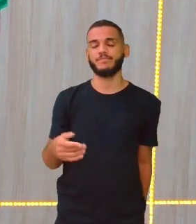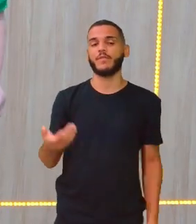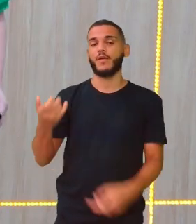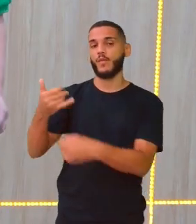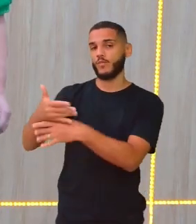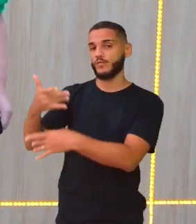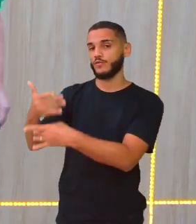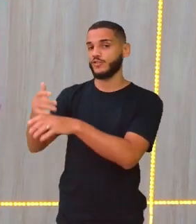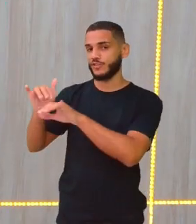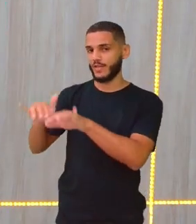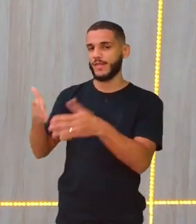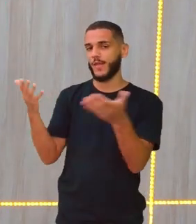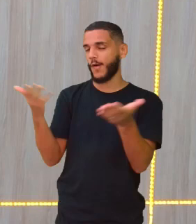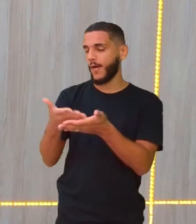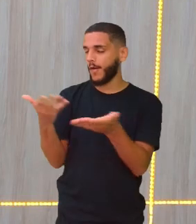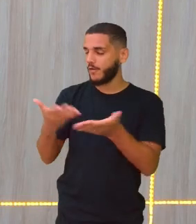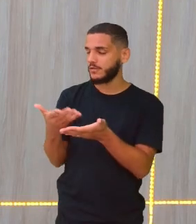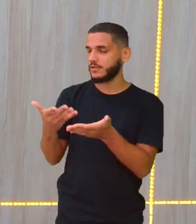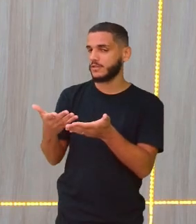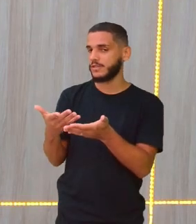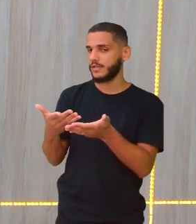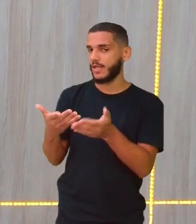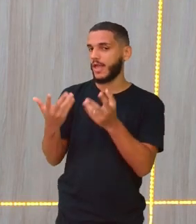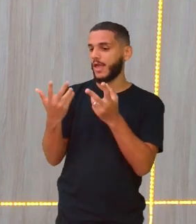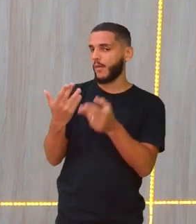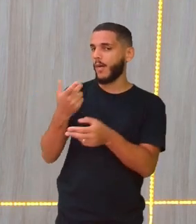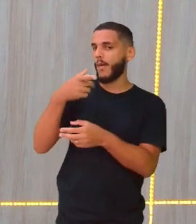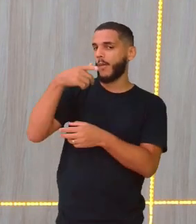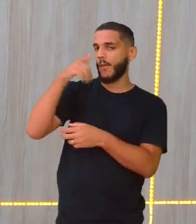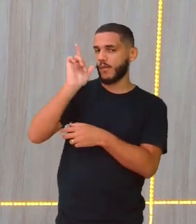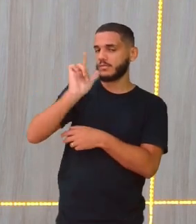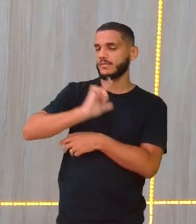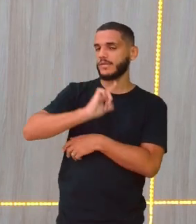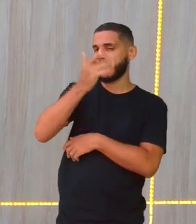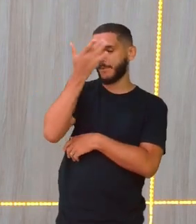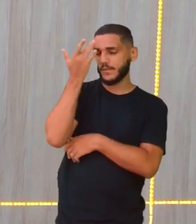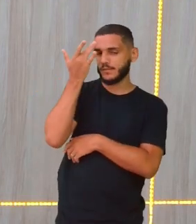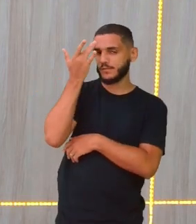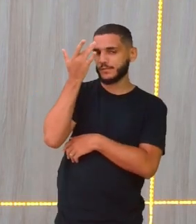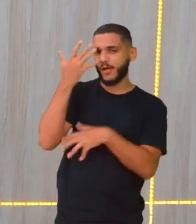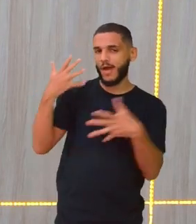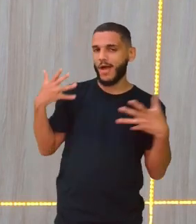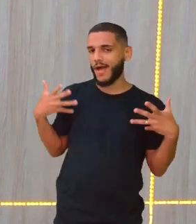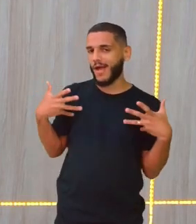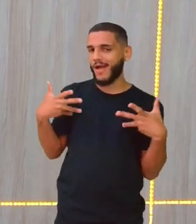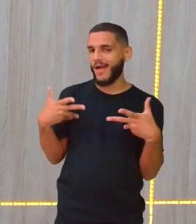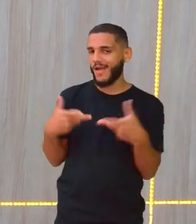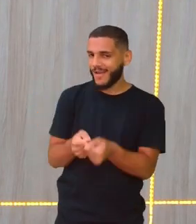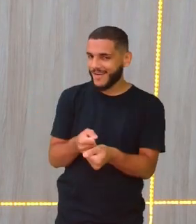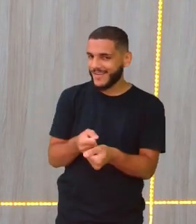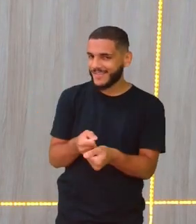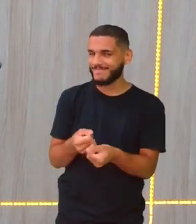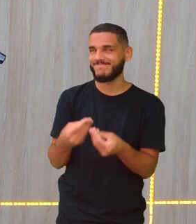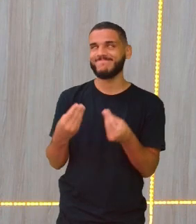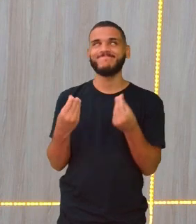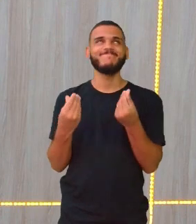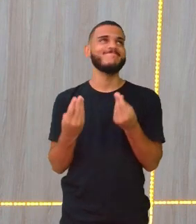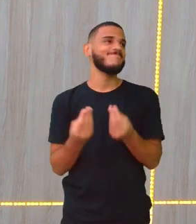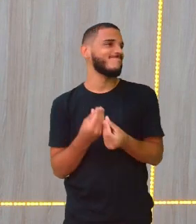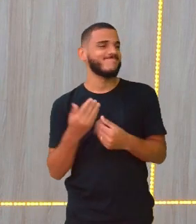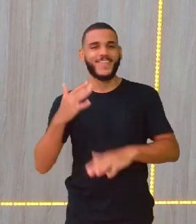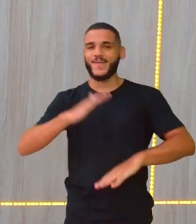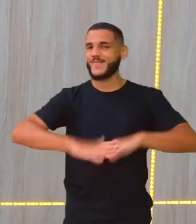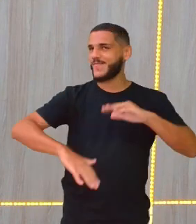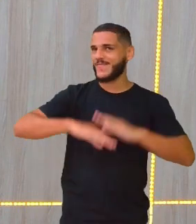chat que hoje, como ontem, tem uma pessoa incrível, uma profissional 10,